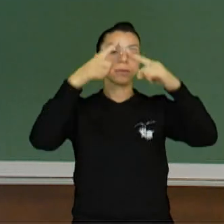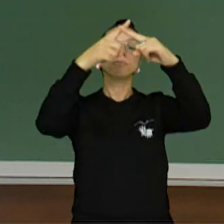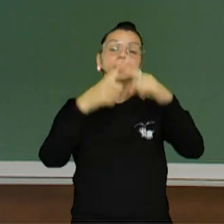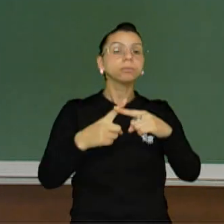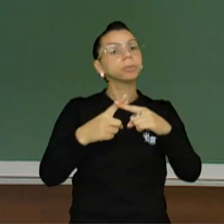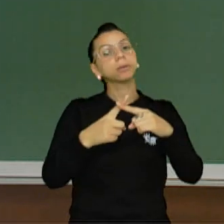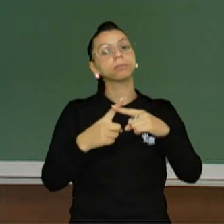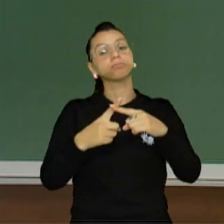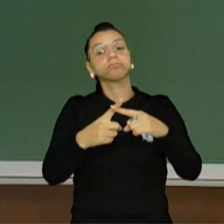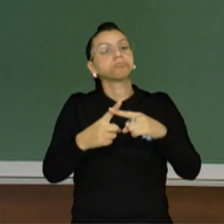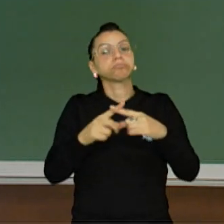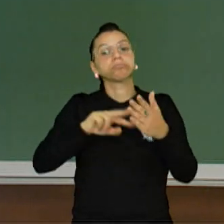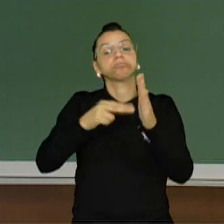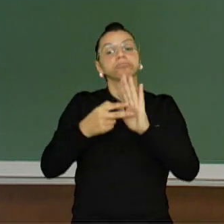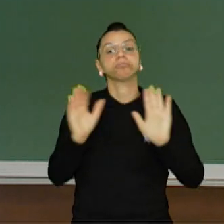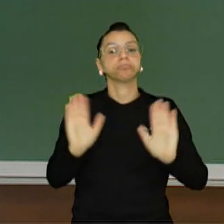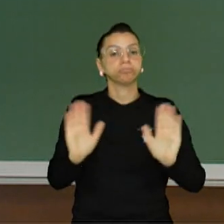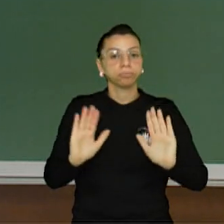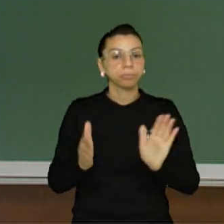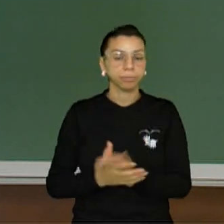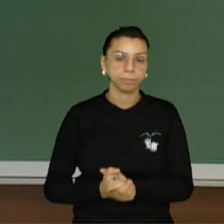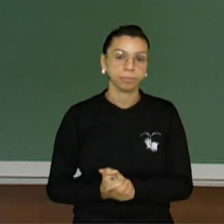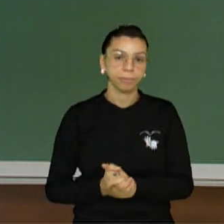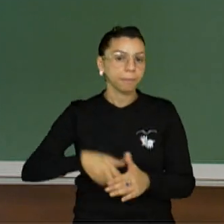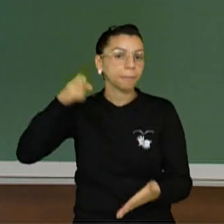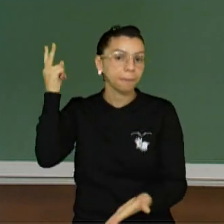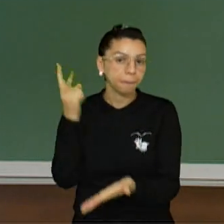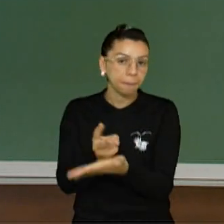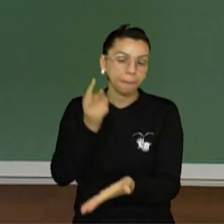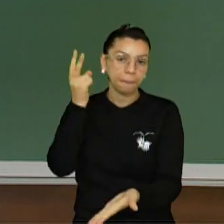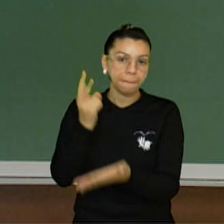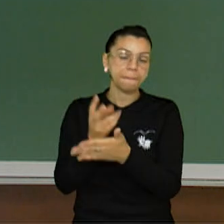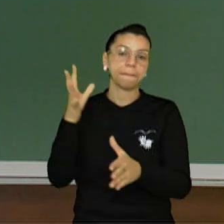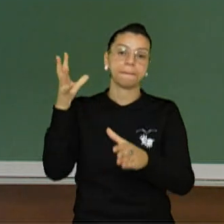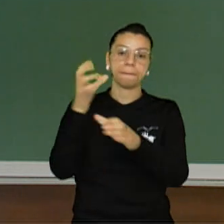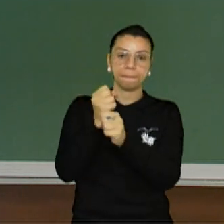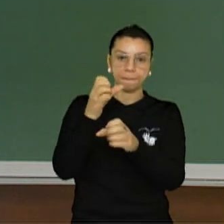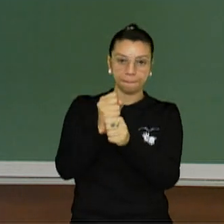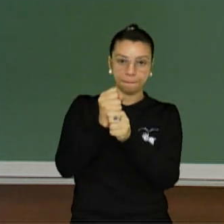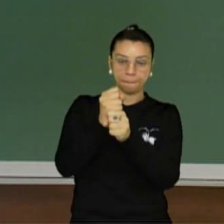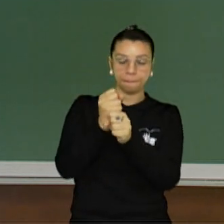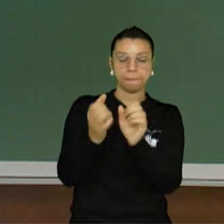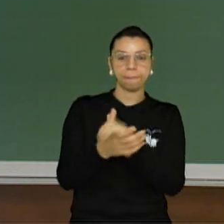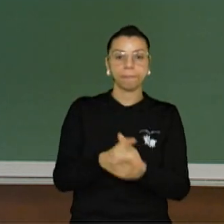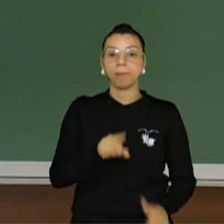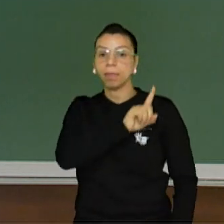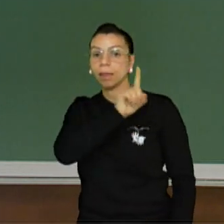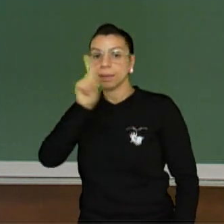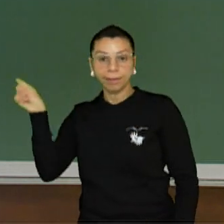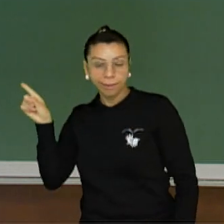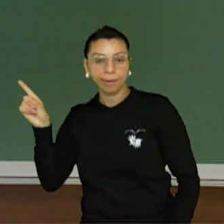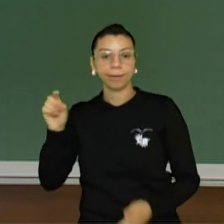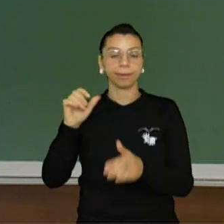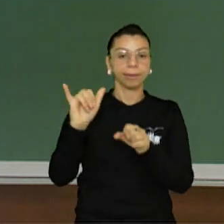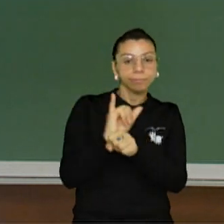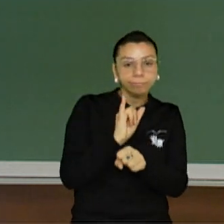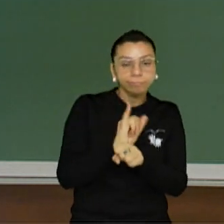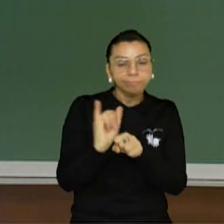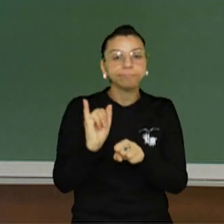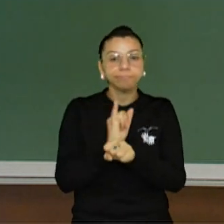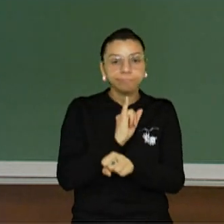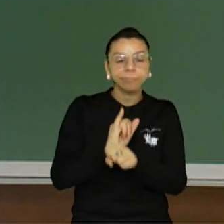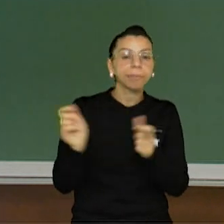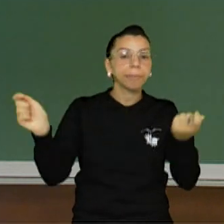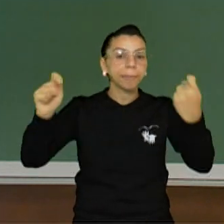na multiplicação. Então, ó, sempre para calcular o determinante nessa condição, né, que tem que